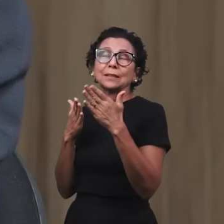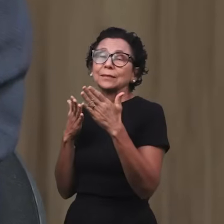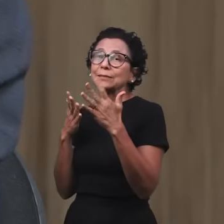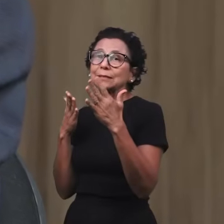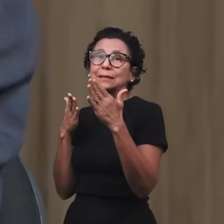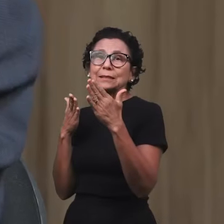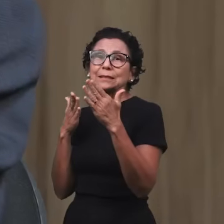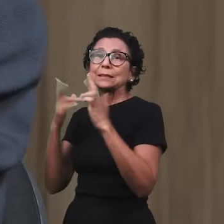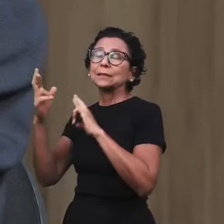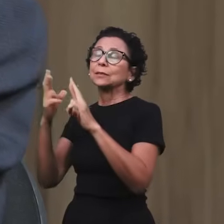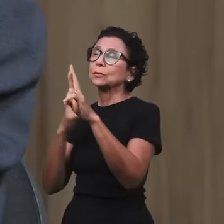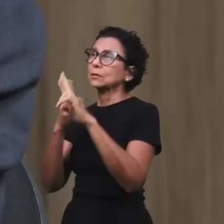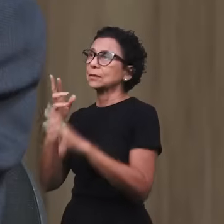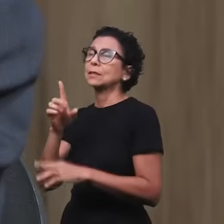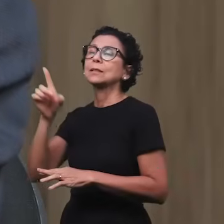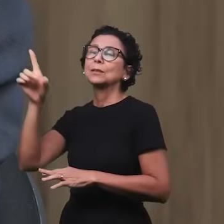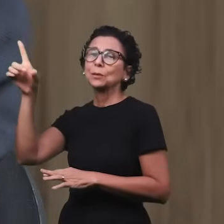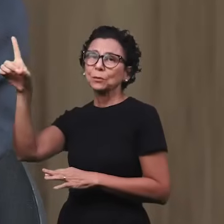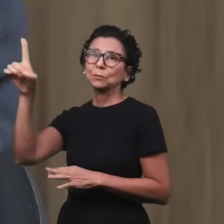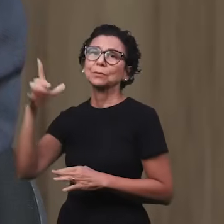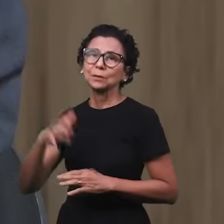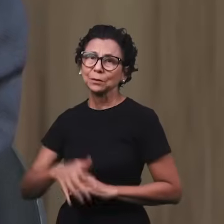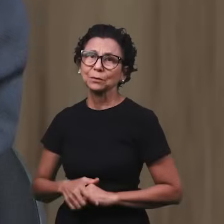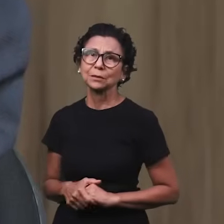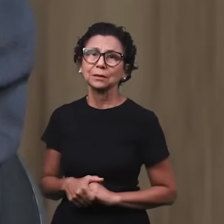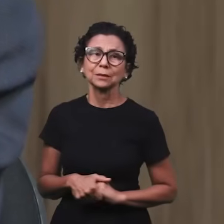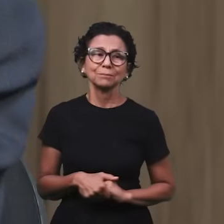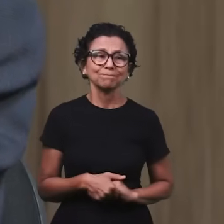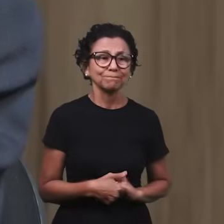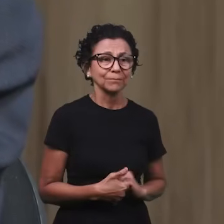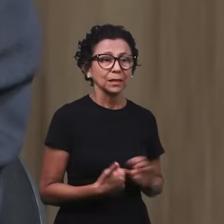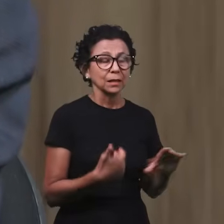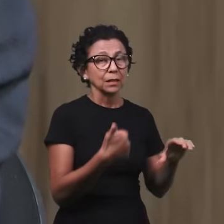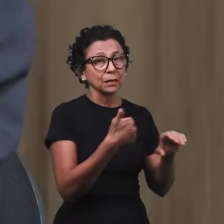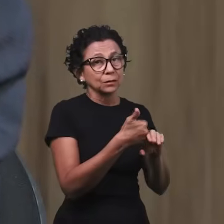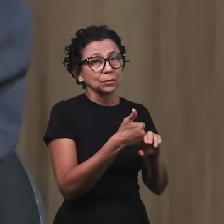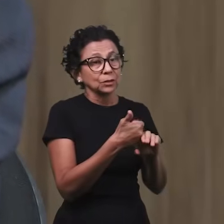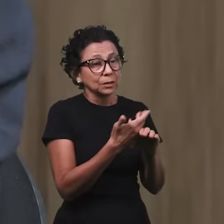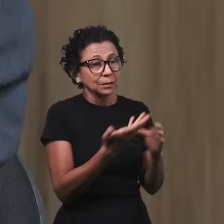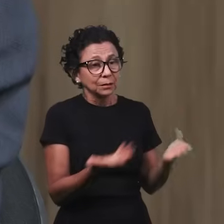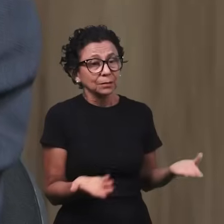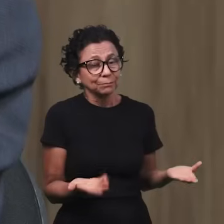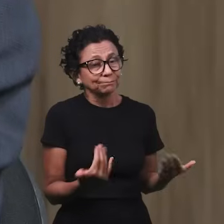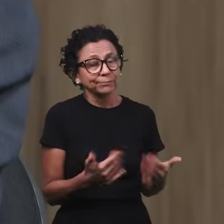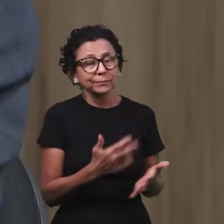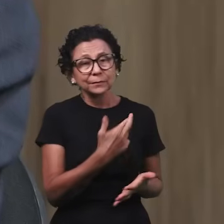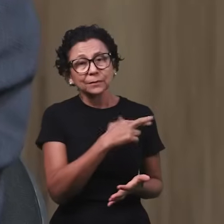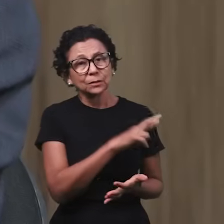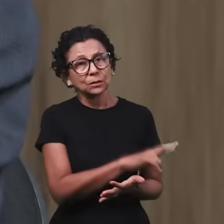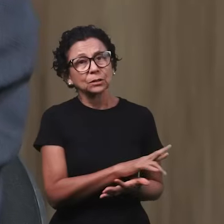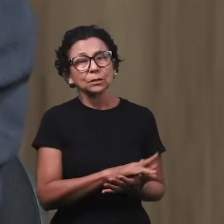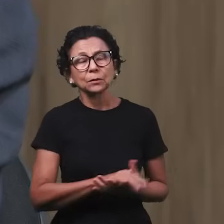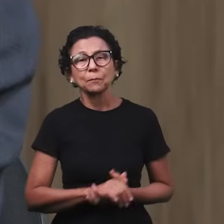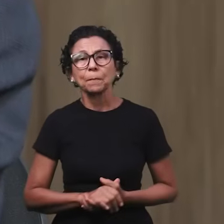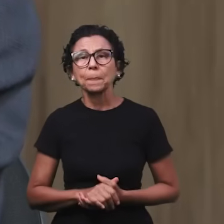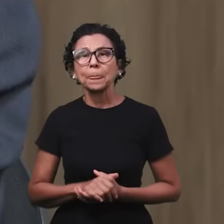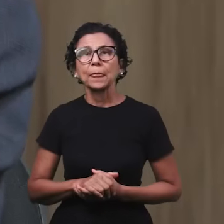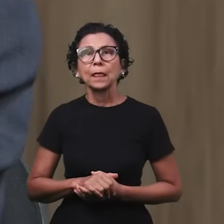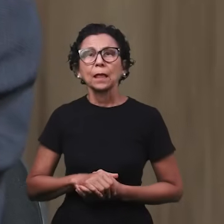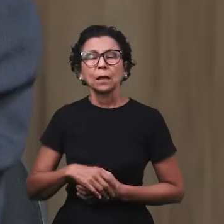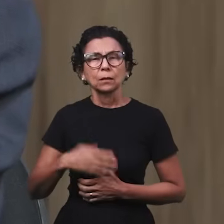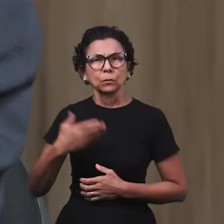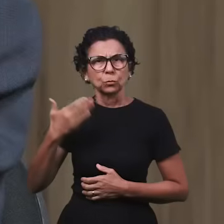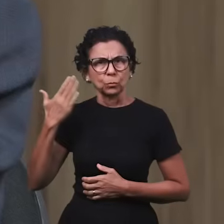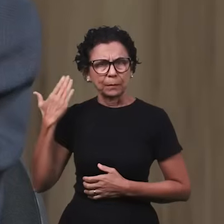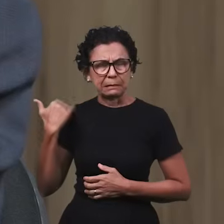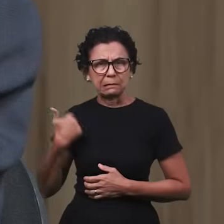já, inclusive, conserva isso de uma forma até histórica. Por exemplo, a igreja medieval,